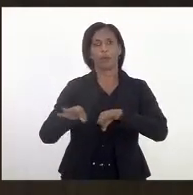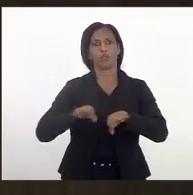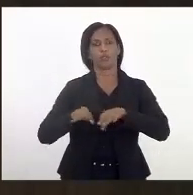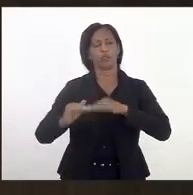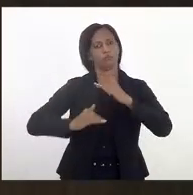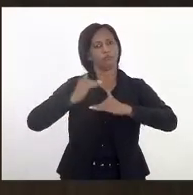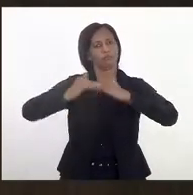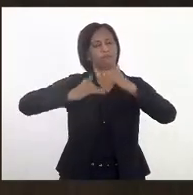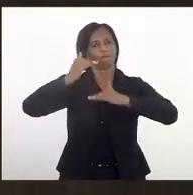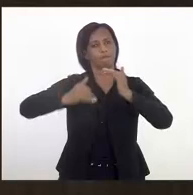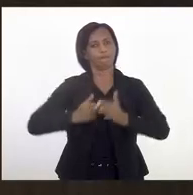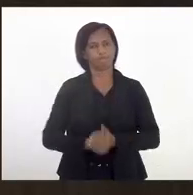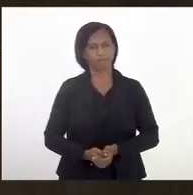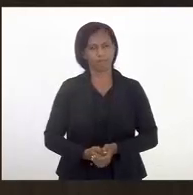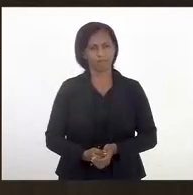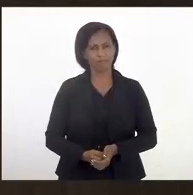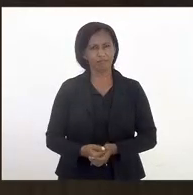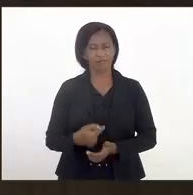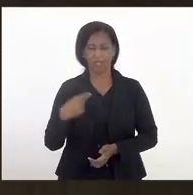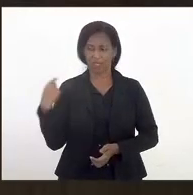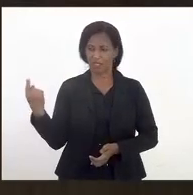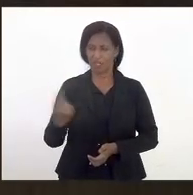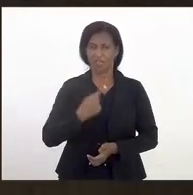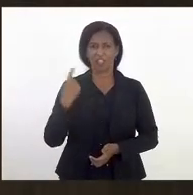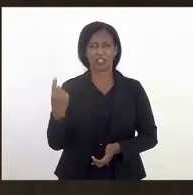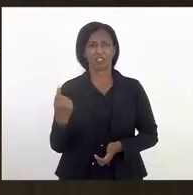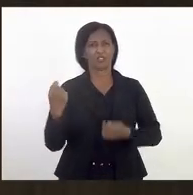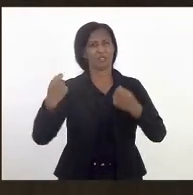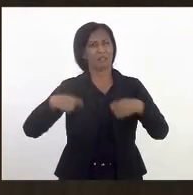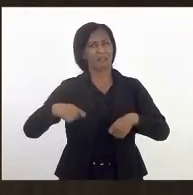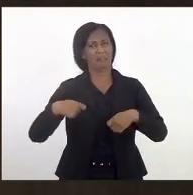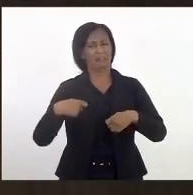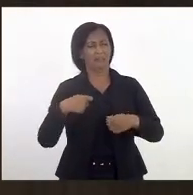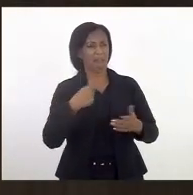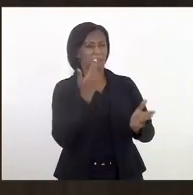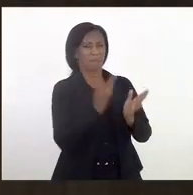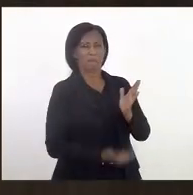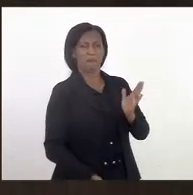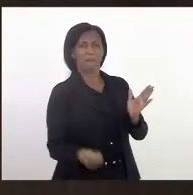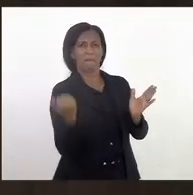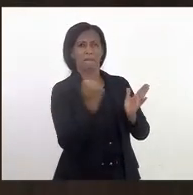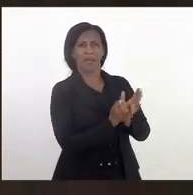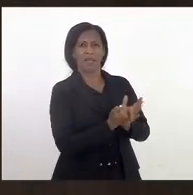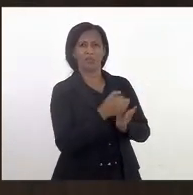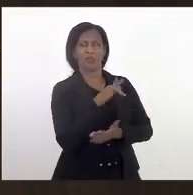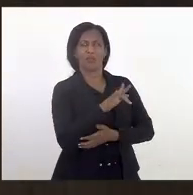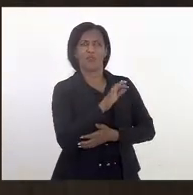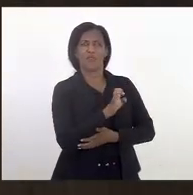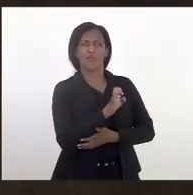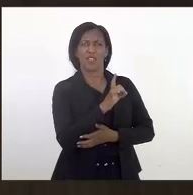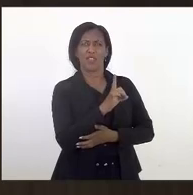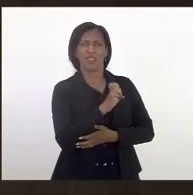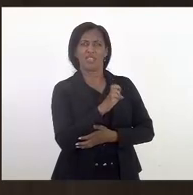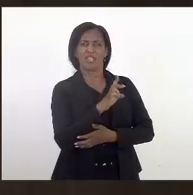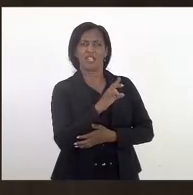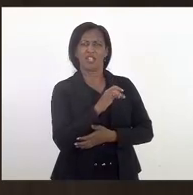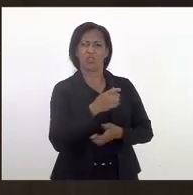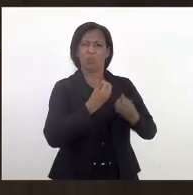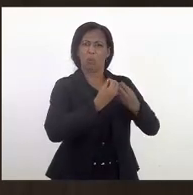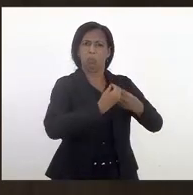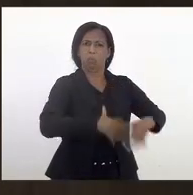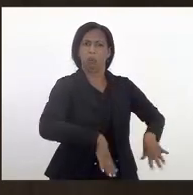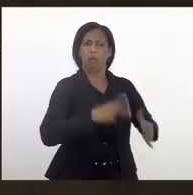nós somos extremamente prejudicados no pacto federativo extremamente prejudicados prejuízos